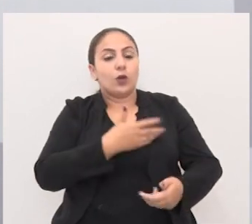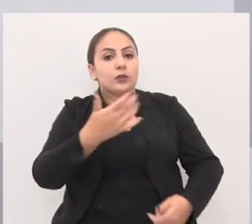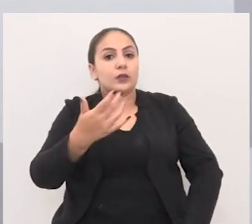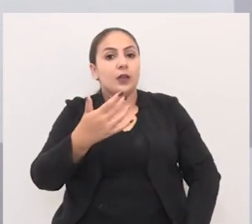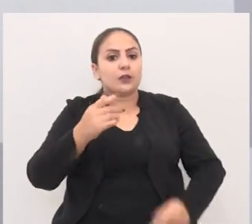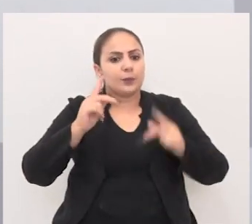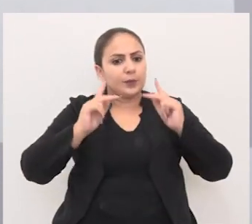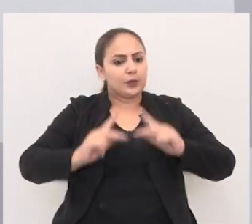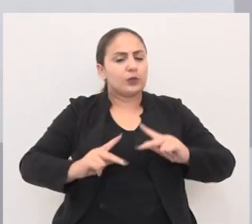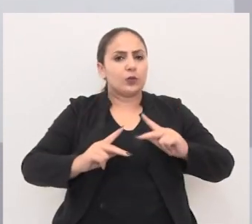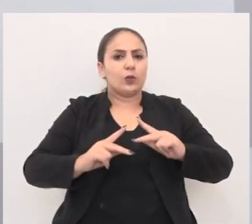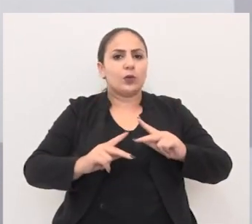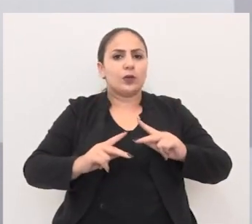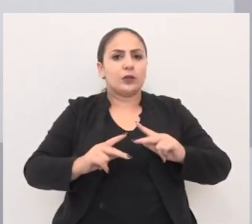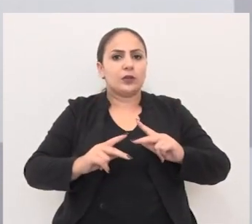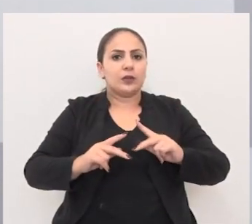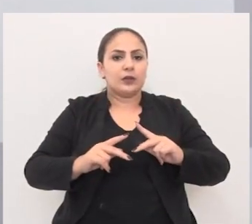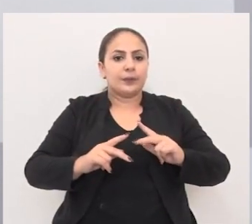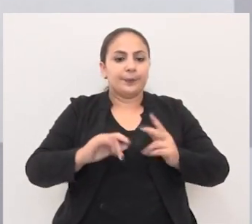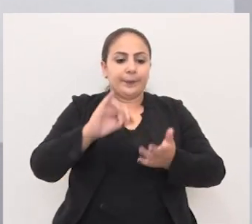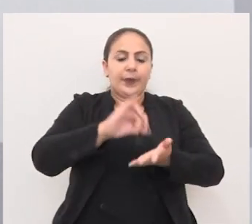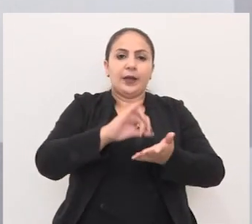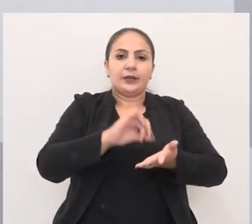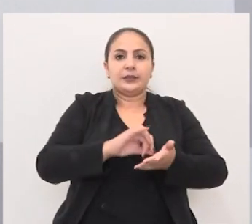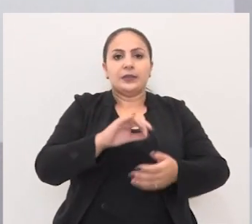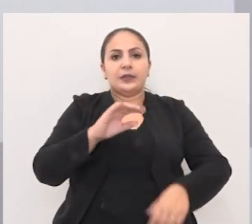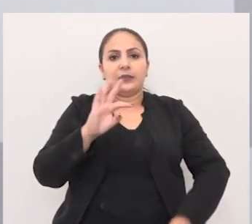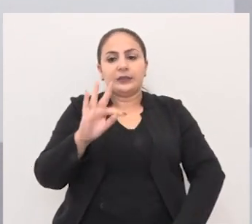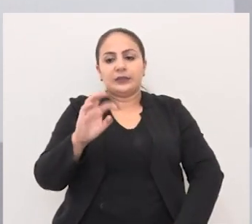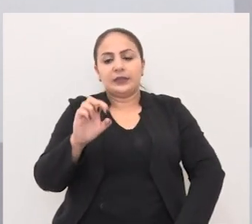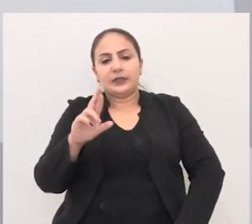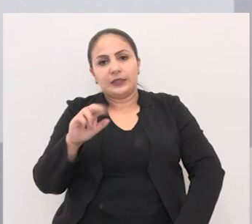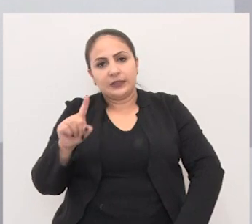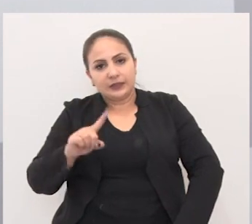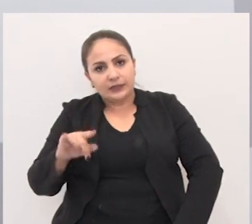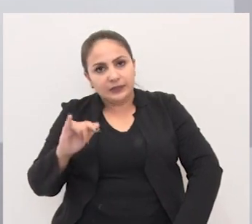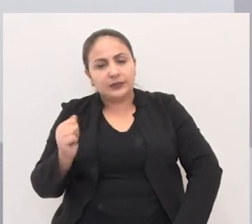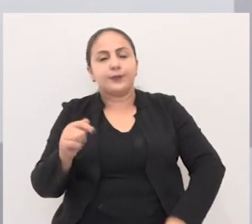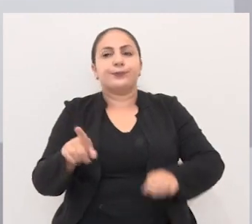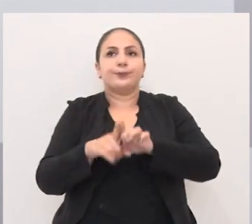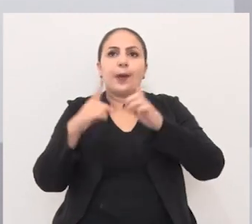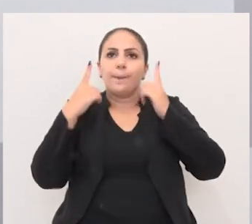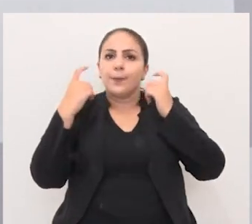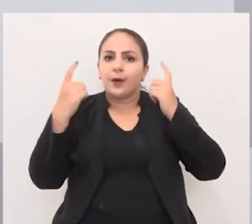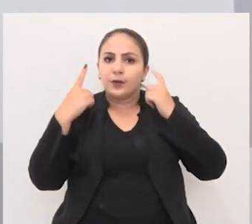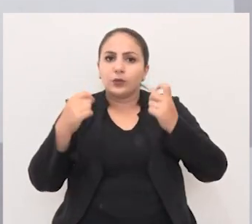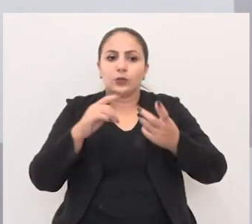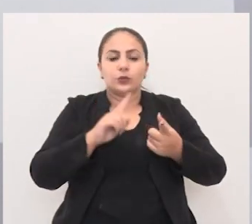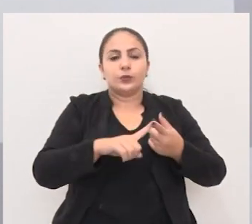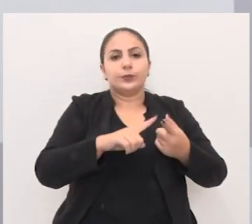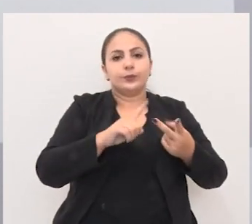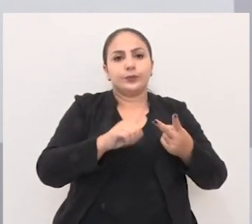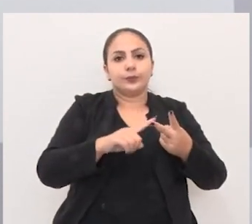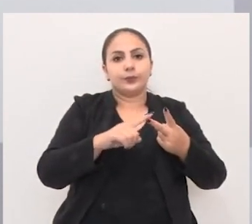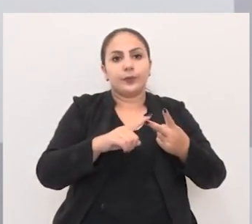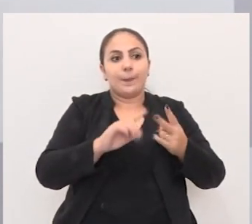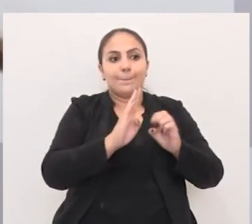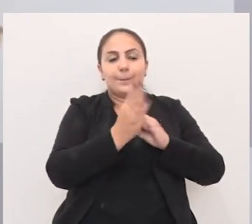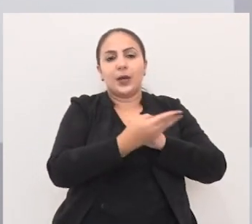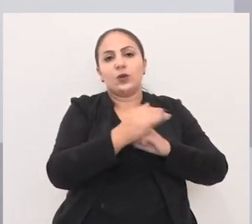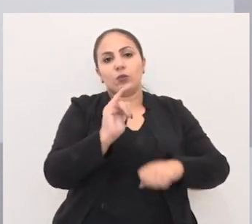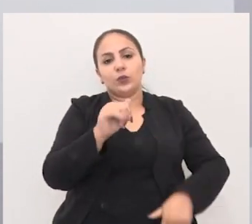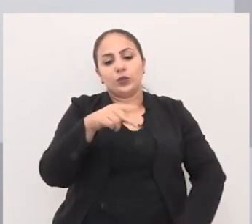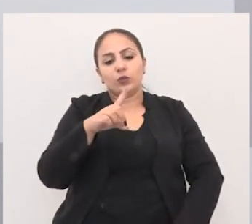por inúmeras pessoas que na Praça Terezinha está acontecendo a baderna, também no bairro industrial, então eles estão saindo do centro e indo para